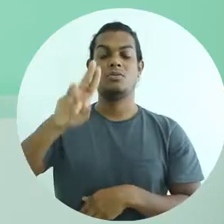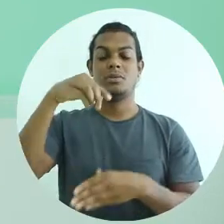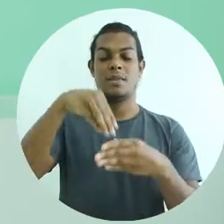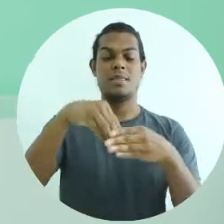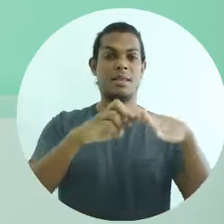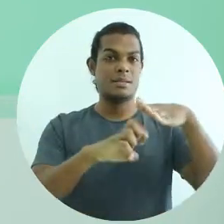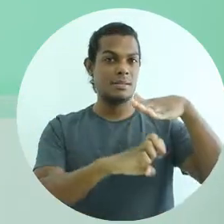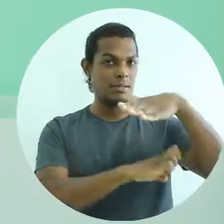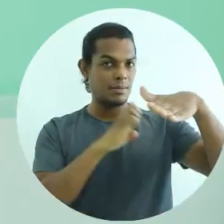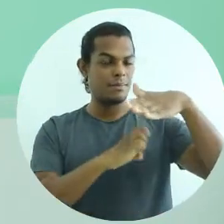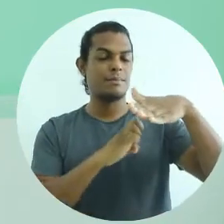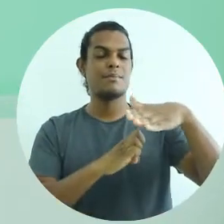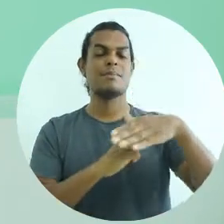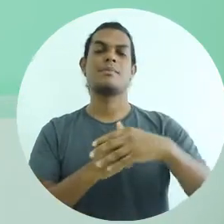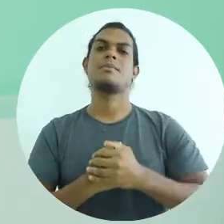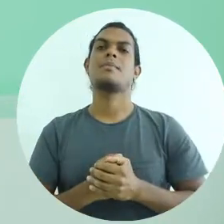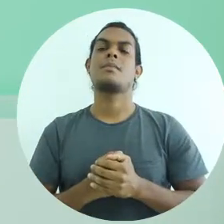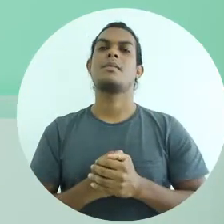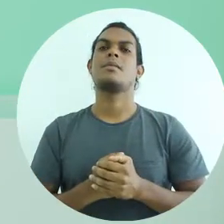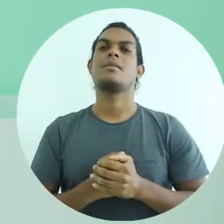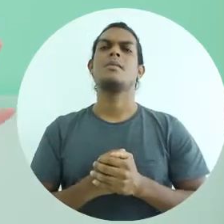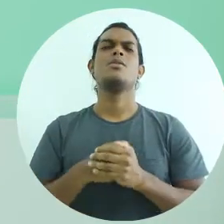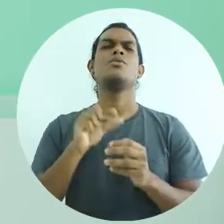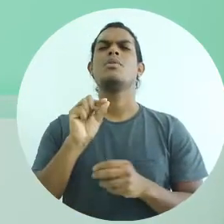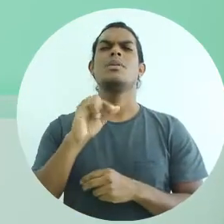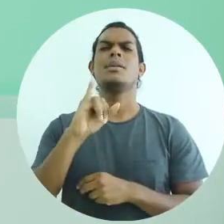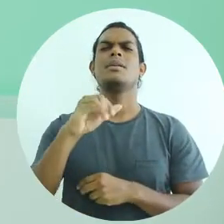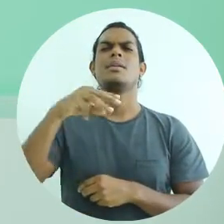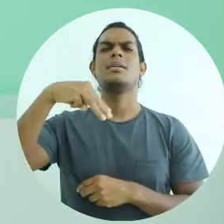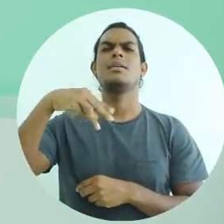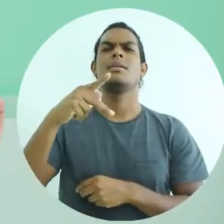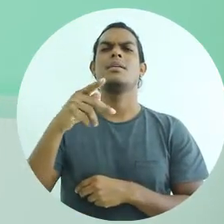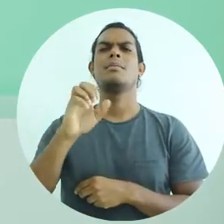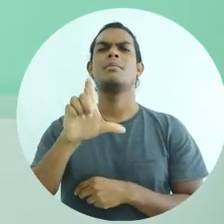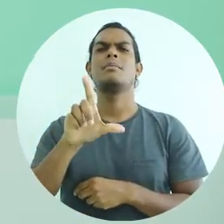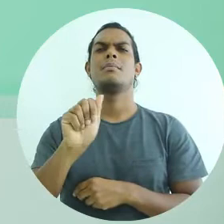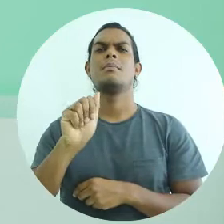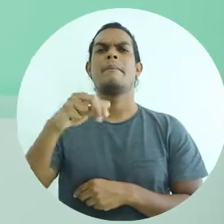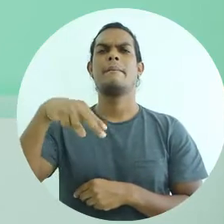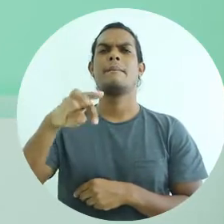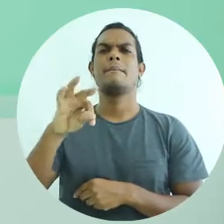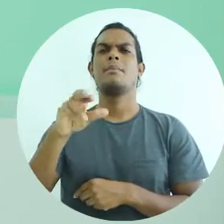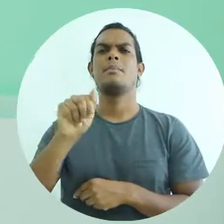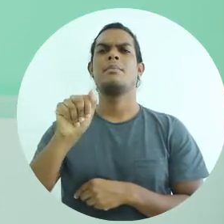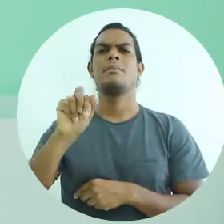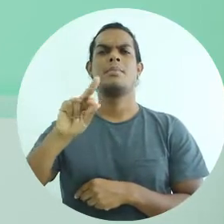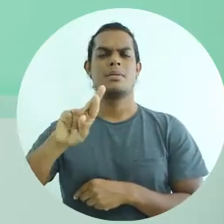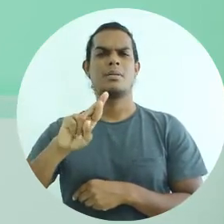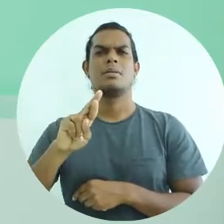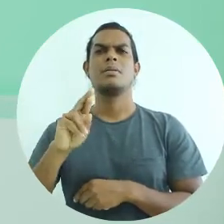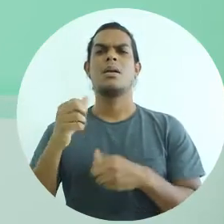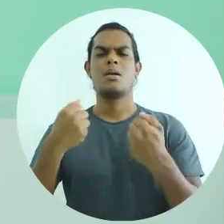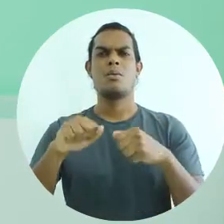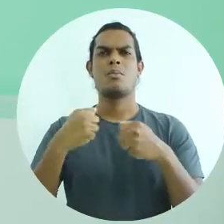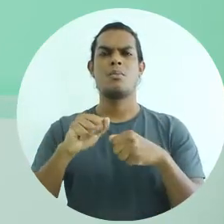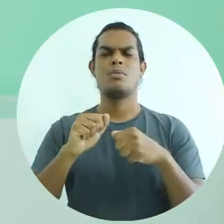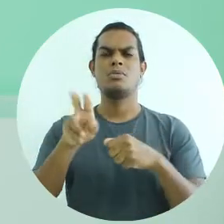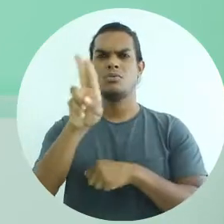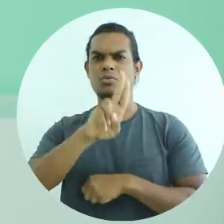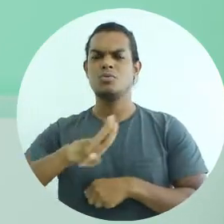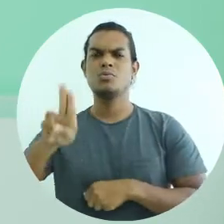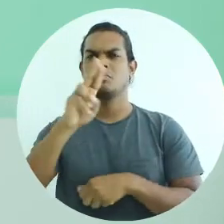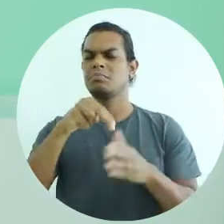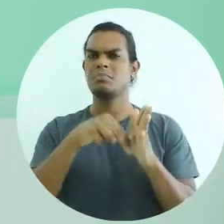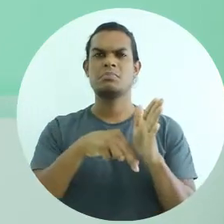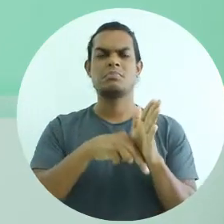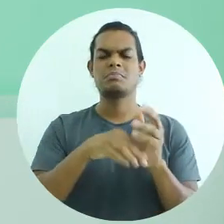também a palavra implantar. Implantar e certificar são bem diferentes. Eu posso adquirir uma norma, achar